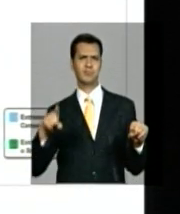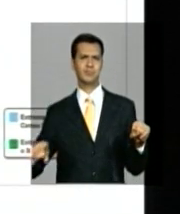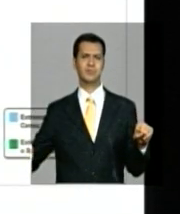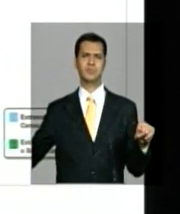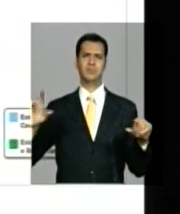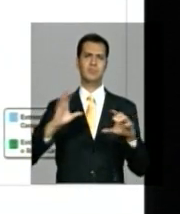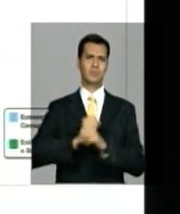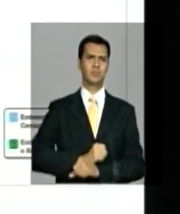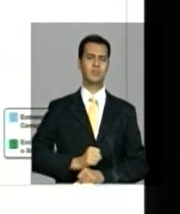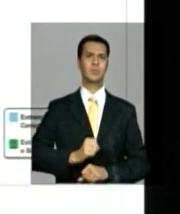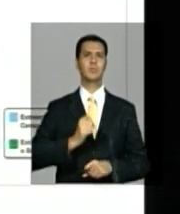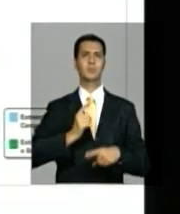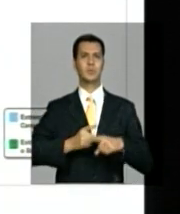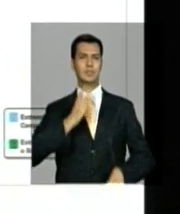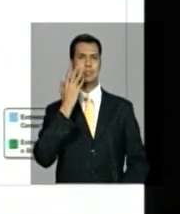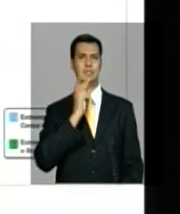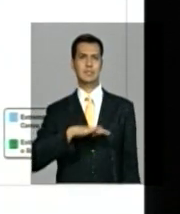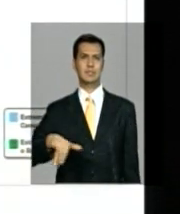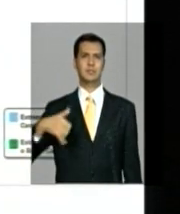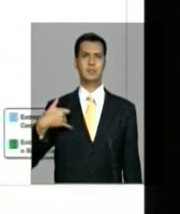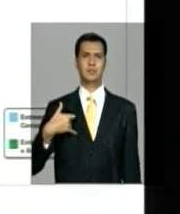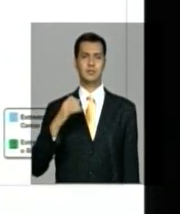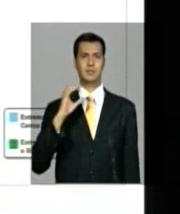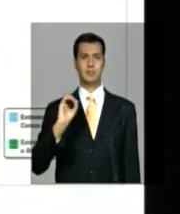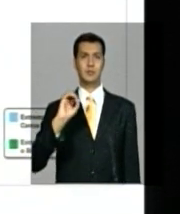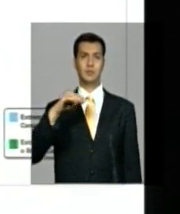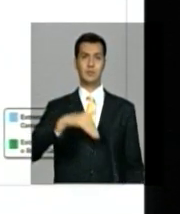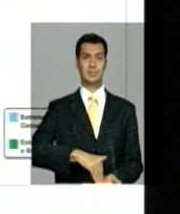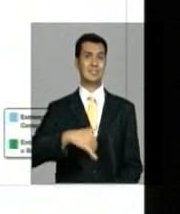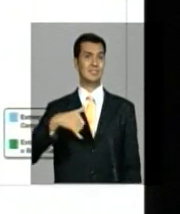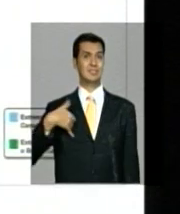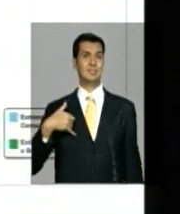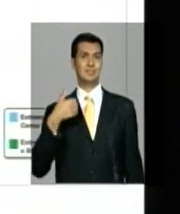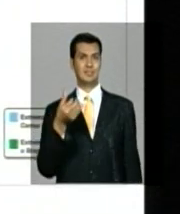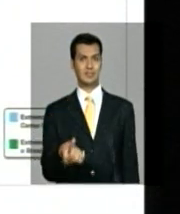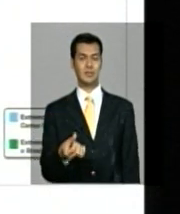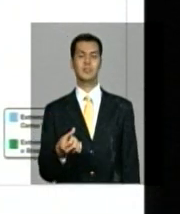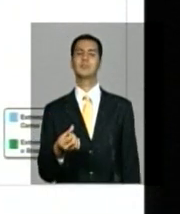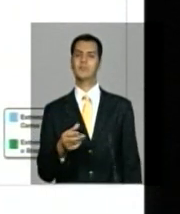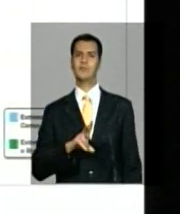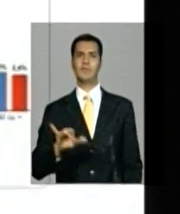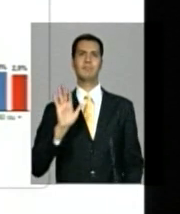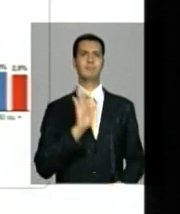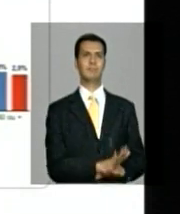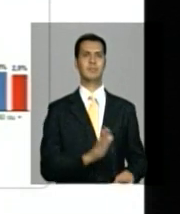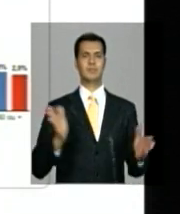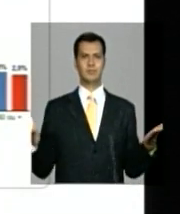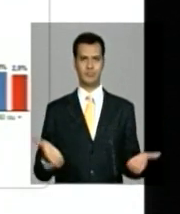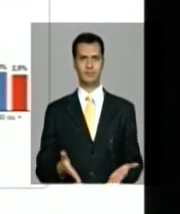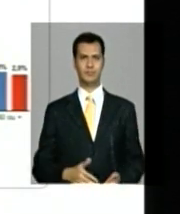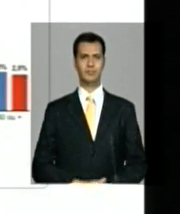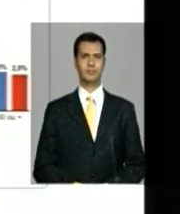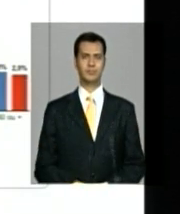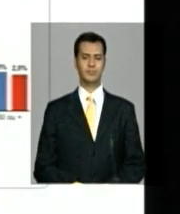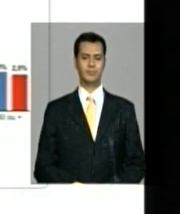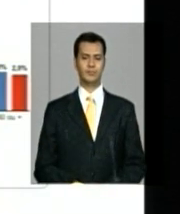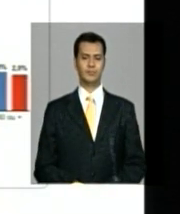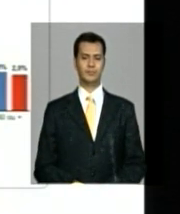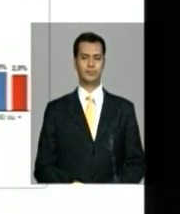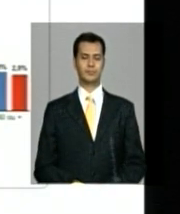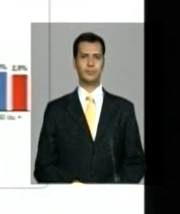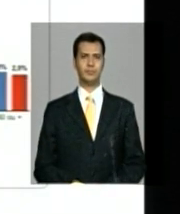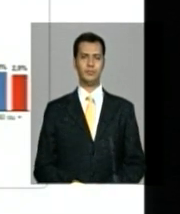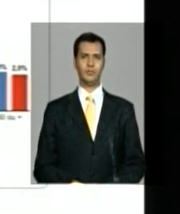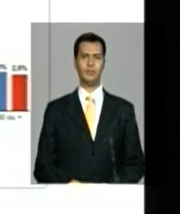que que ficava nas crianças de 0 a 6 anos e o impacto próxima lâmina por favor e o impacto acontece